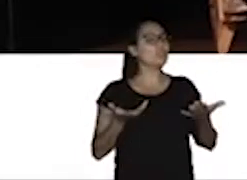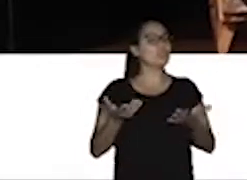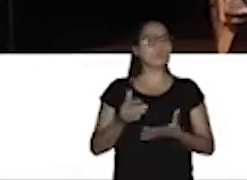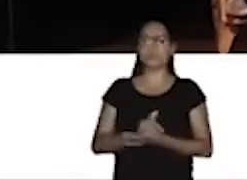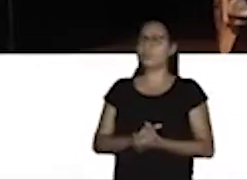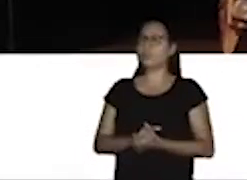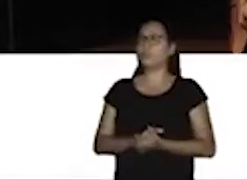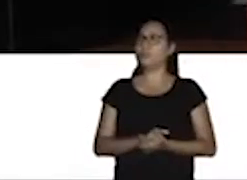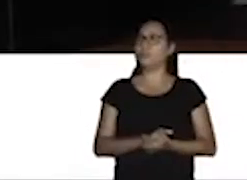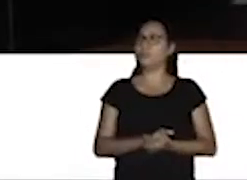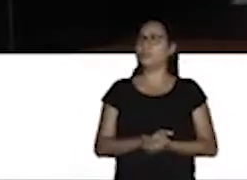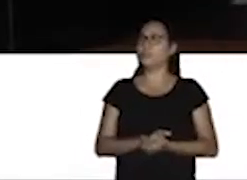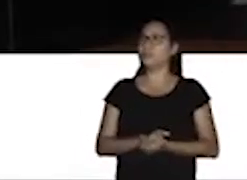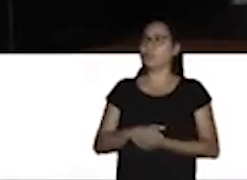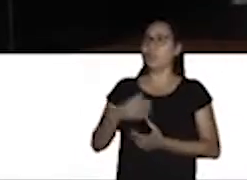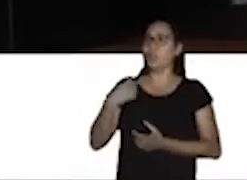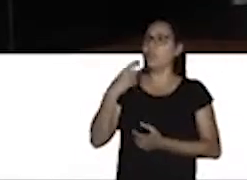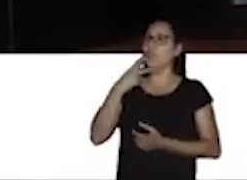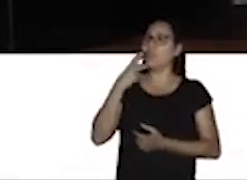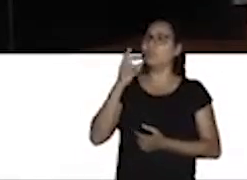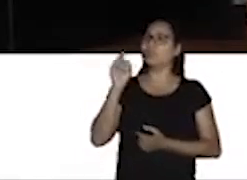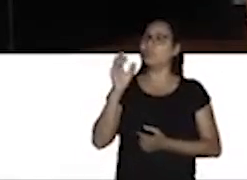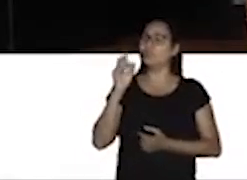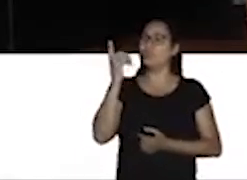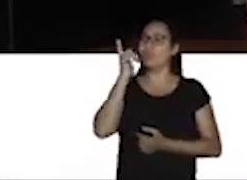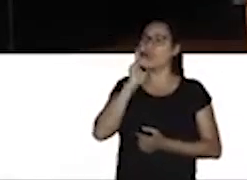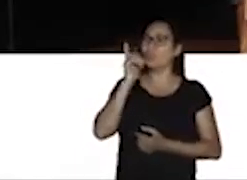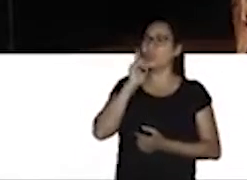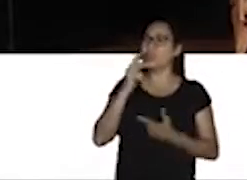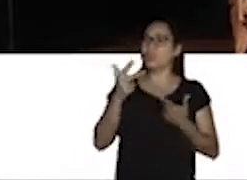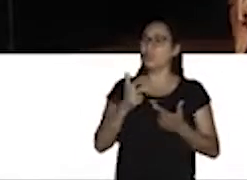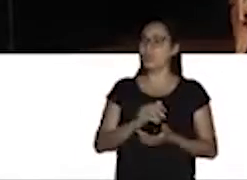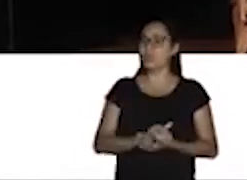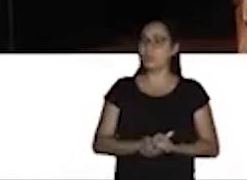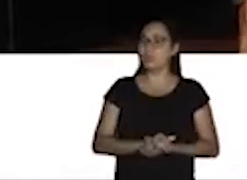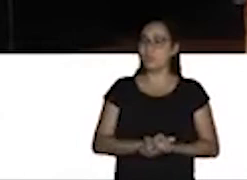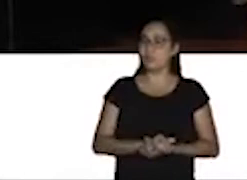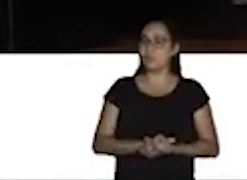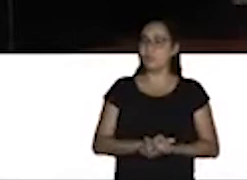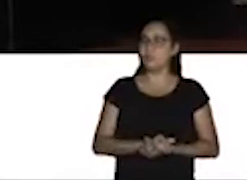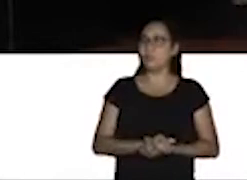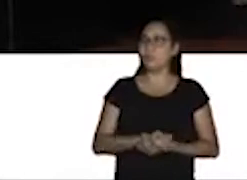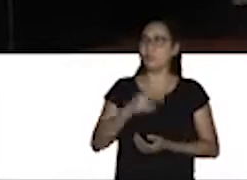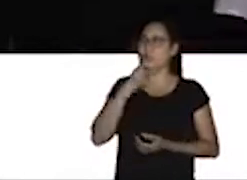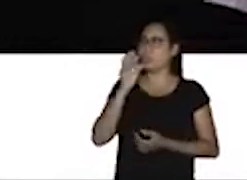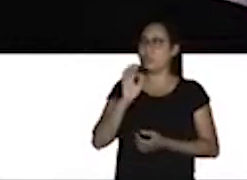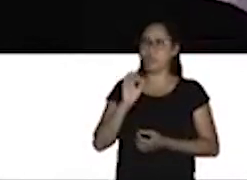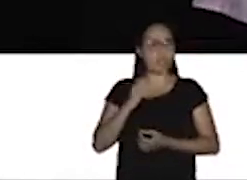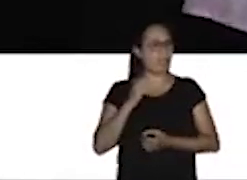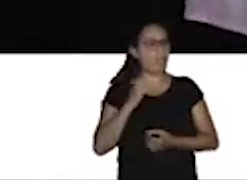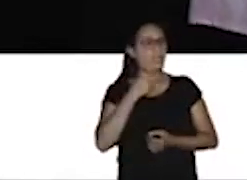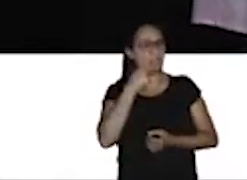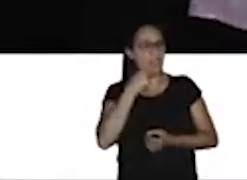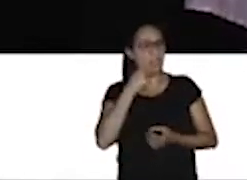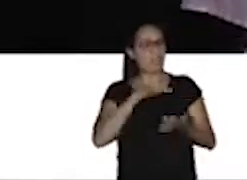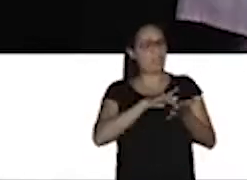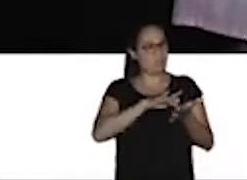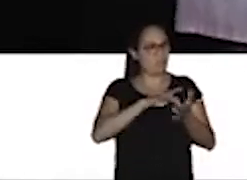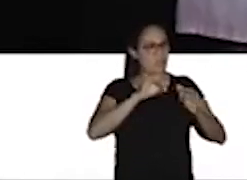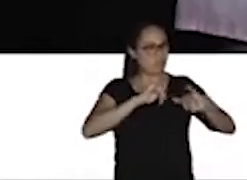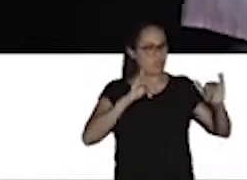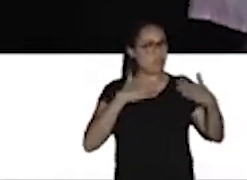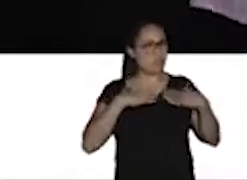falando bem, senhor. Estou falando que o senhor conseguiu, mas não sei quantos dados. Você está falando coisa que não deve? Não estou falando nada. Está falando fake news de mim, rapaz? Que fake